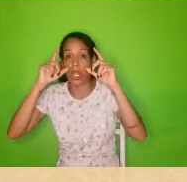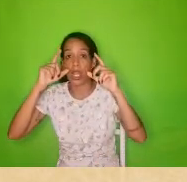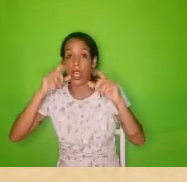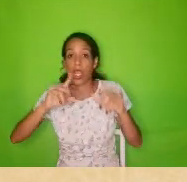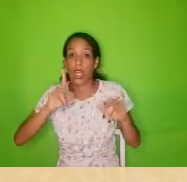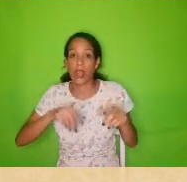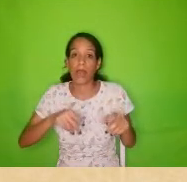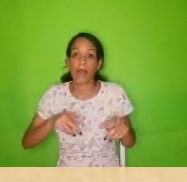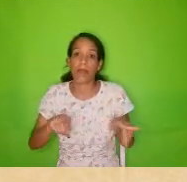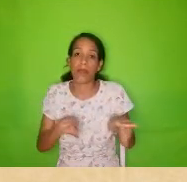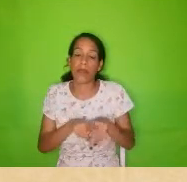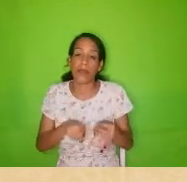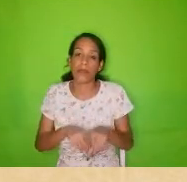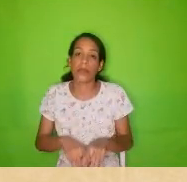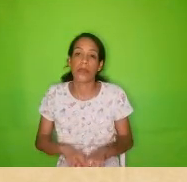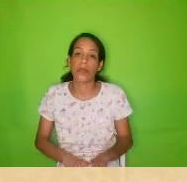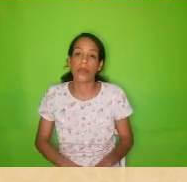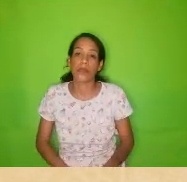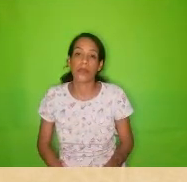Tá?